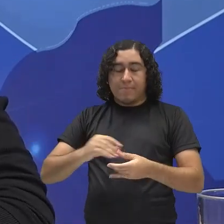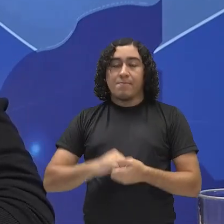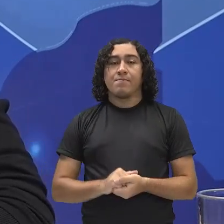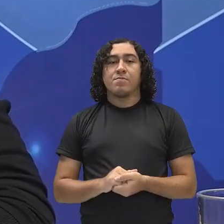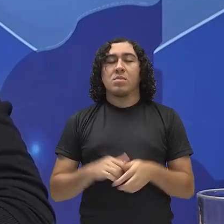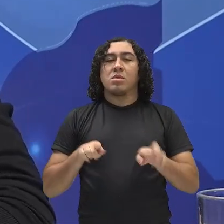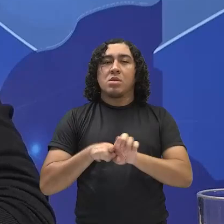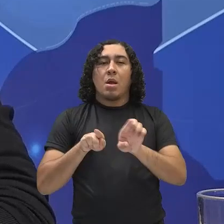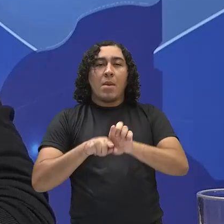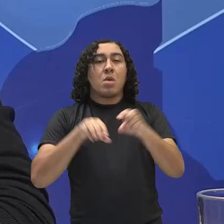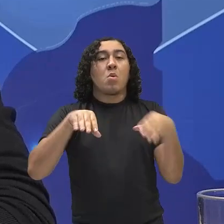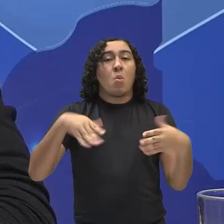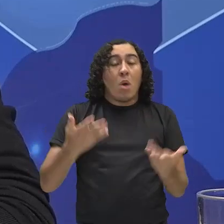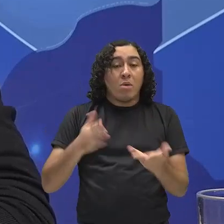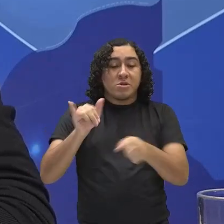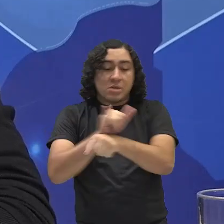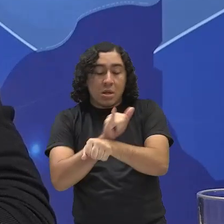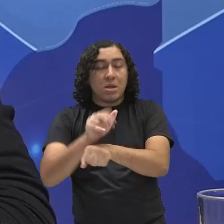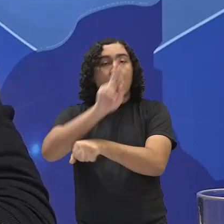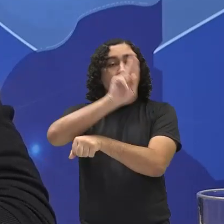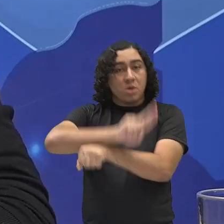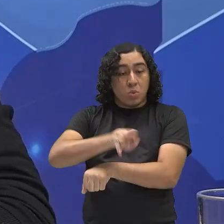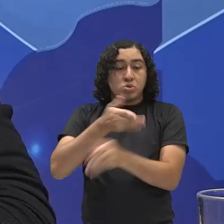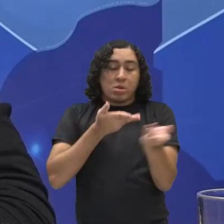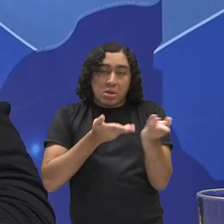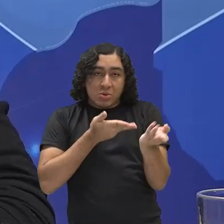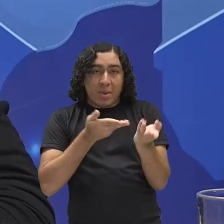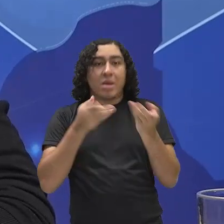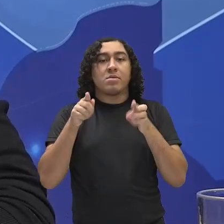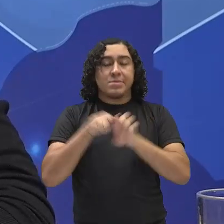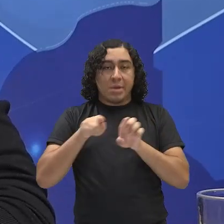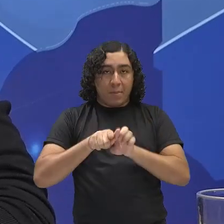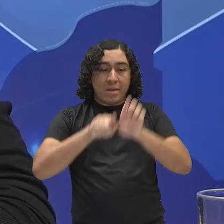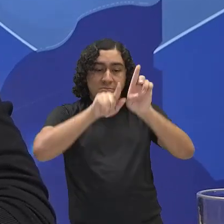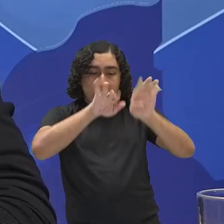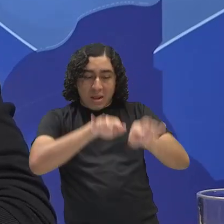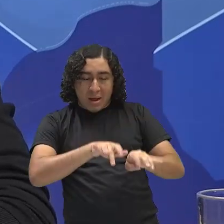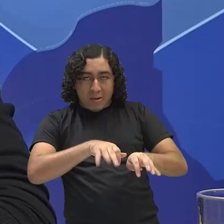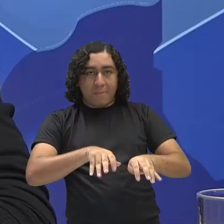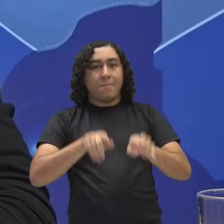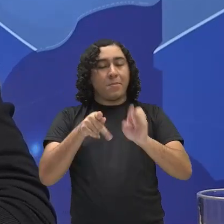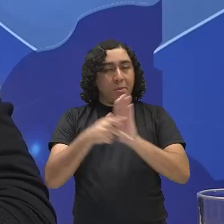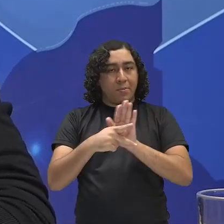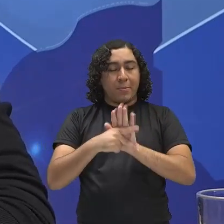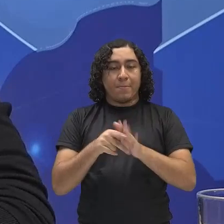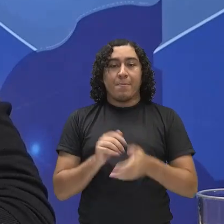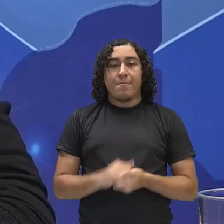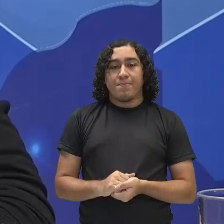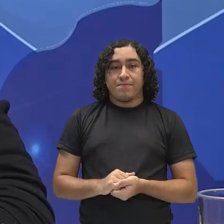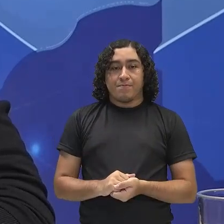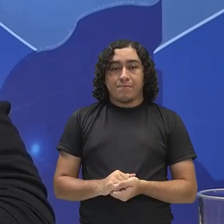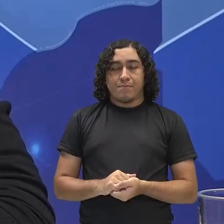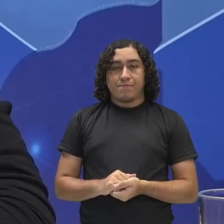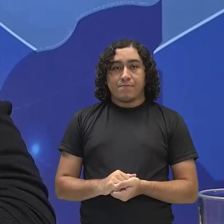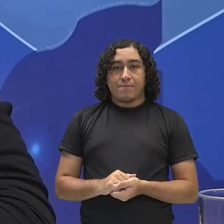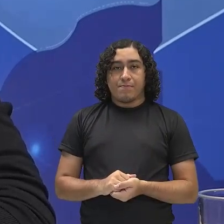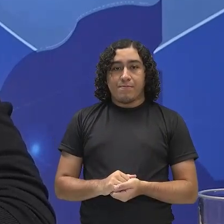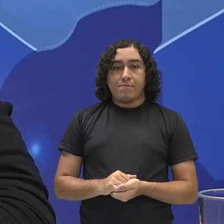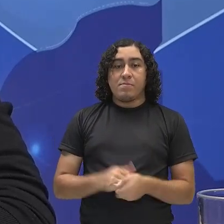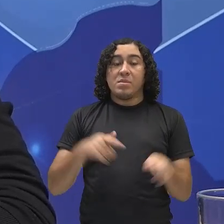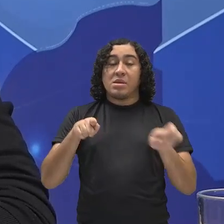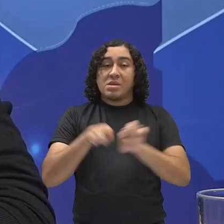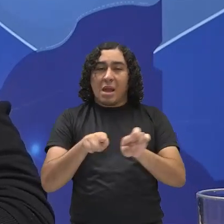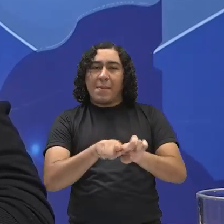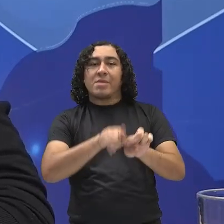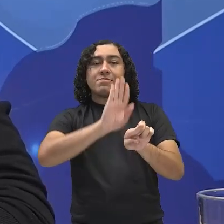foram realizados no momento do atendimento, quais testes a gente realizou ali com o professor, certo? Vamos colocar também o